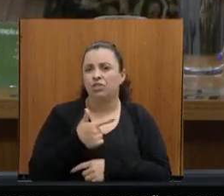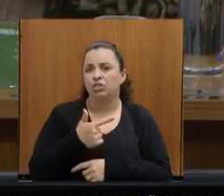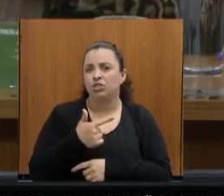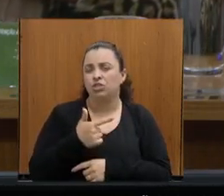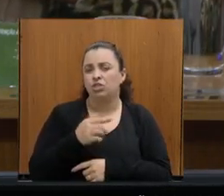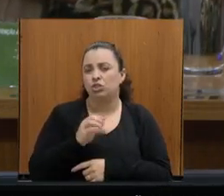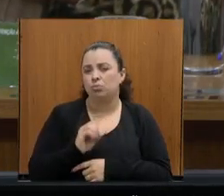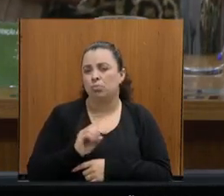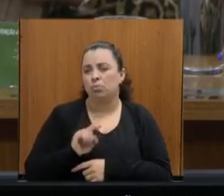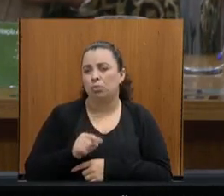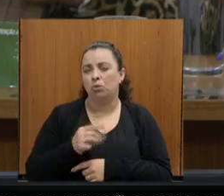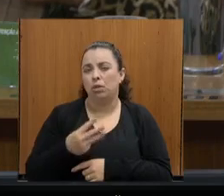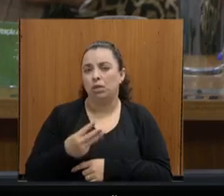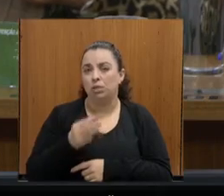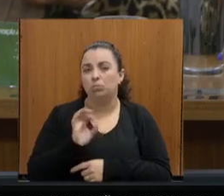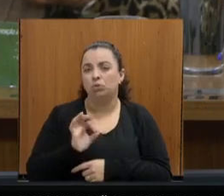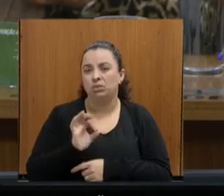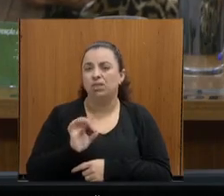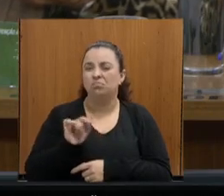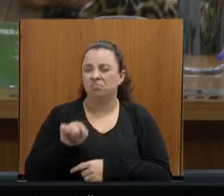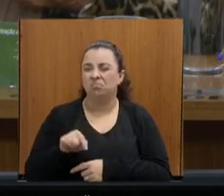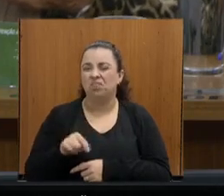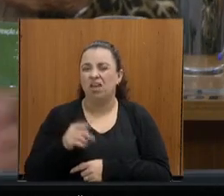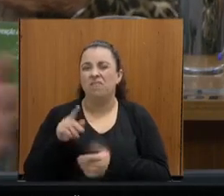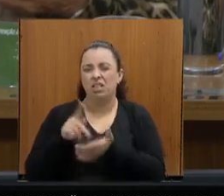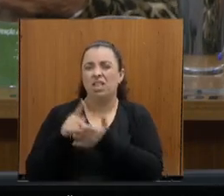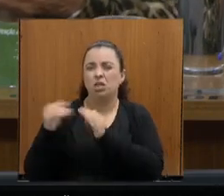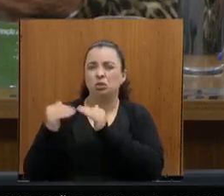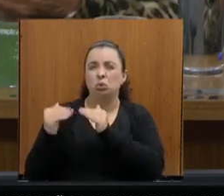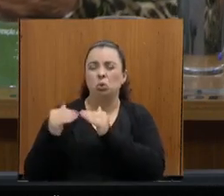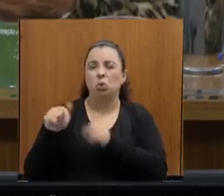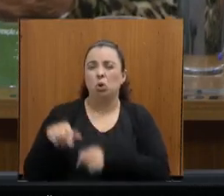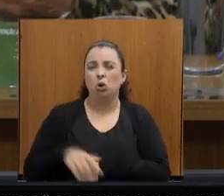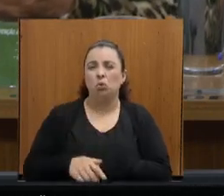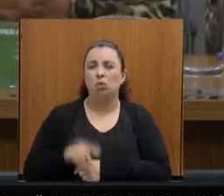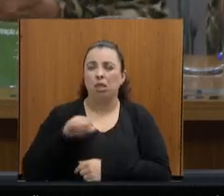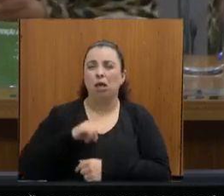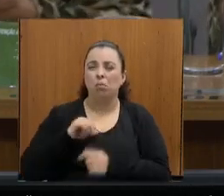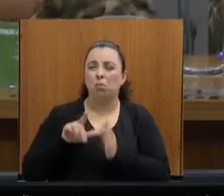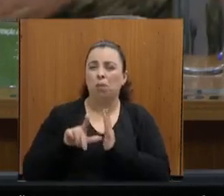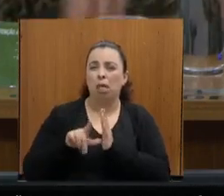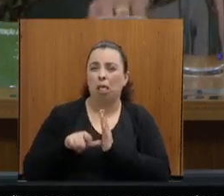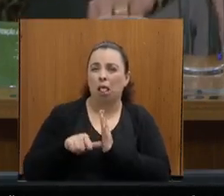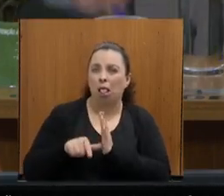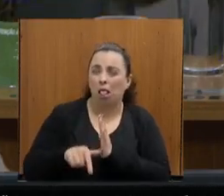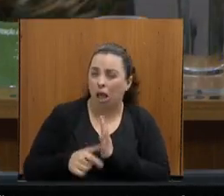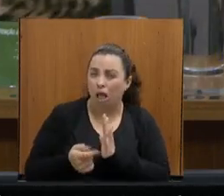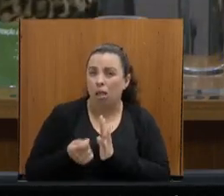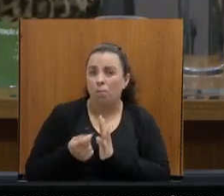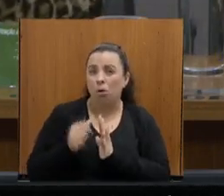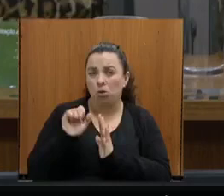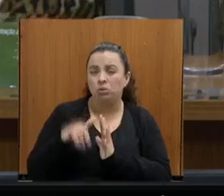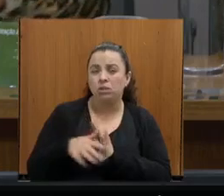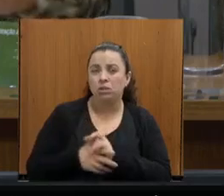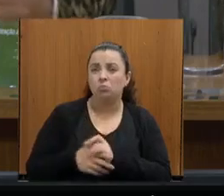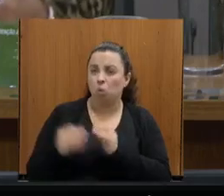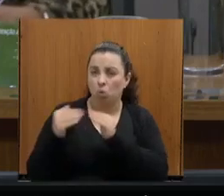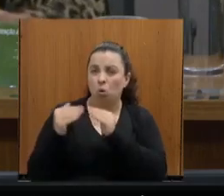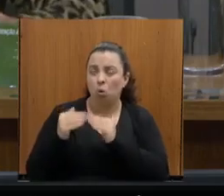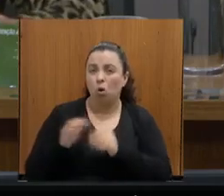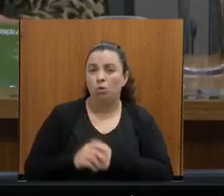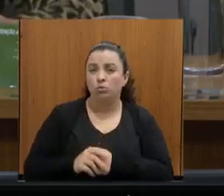vem aqui em e Inclusive a senhora tá falou que ia pedir uma audiência pública da última vez que a gente discutir isso eu acho que é importante